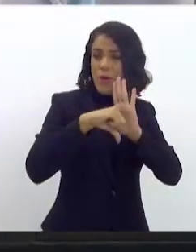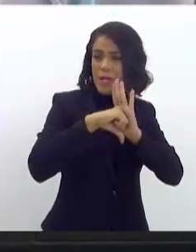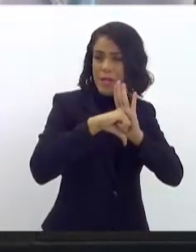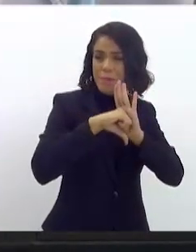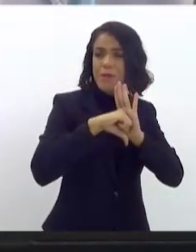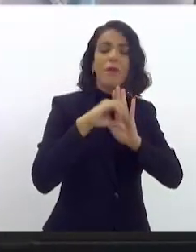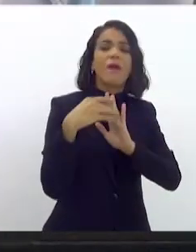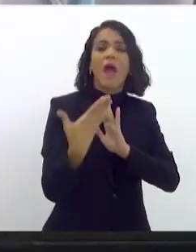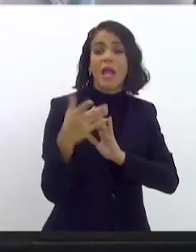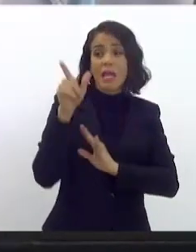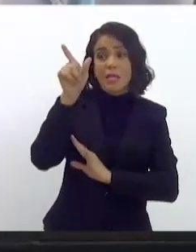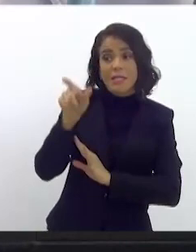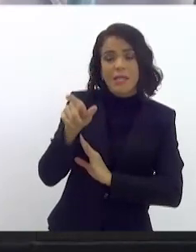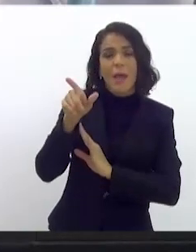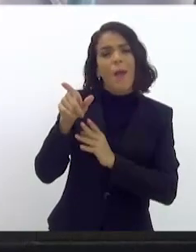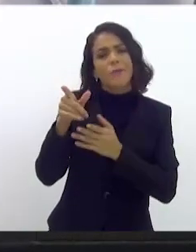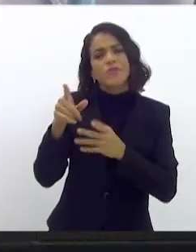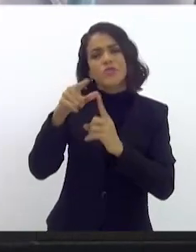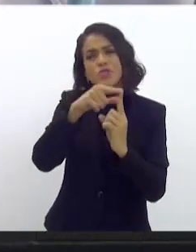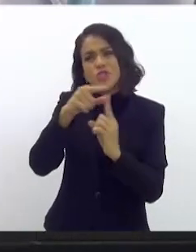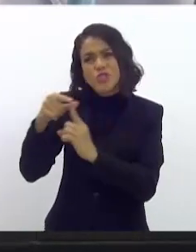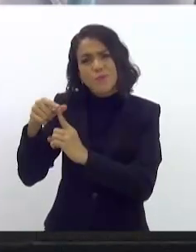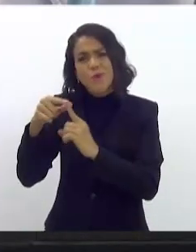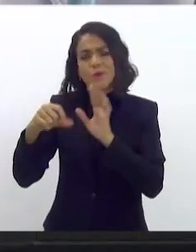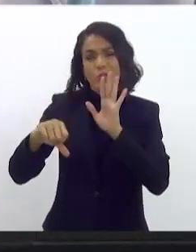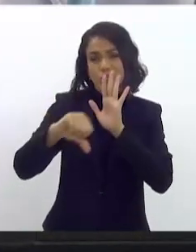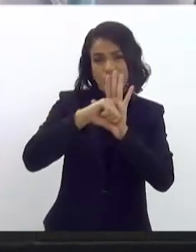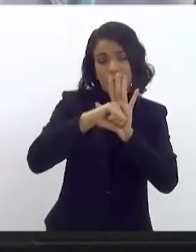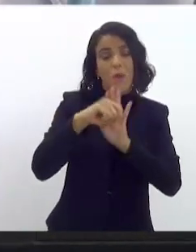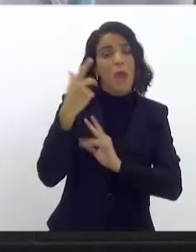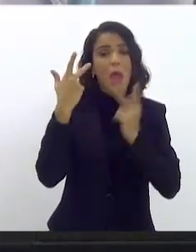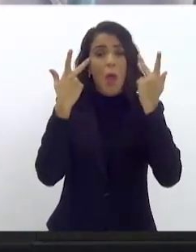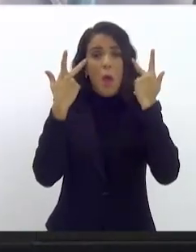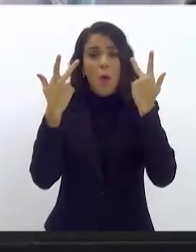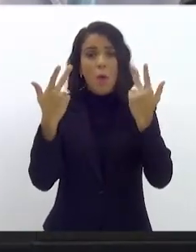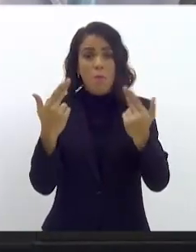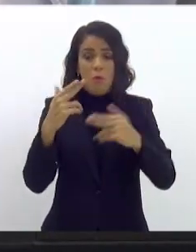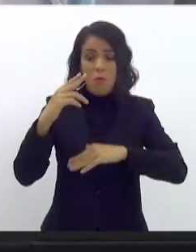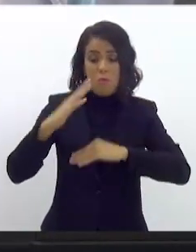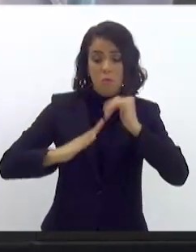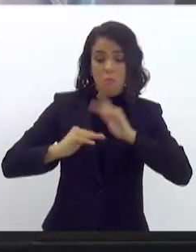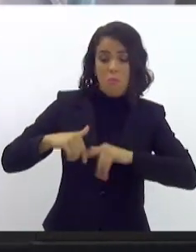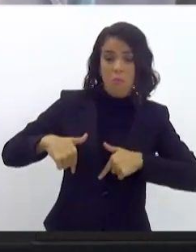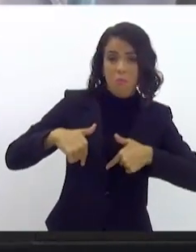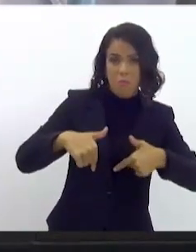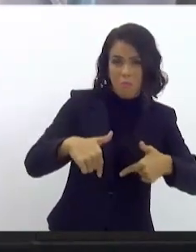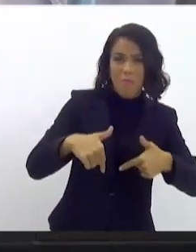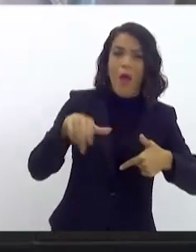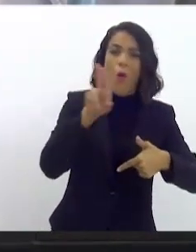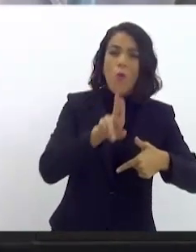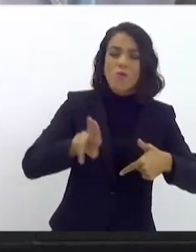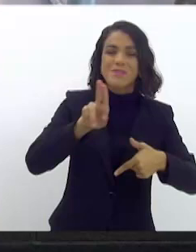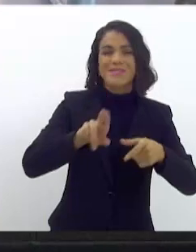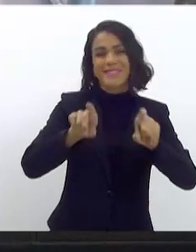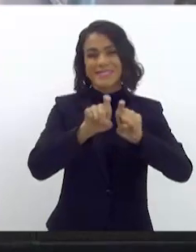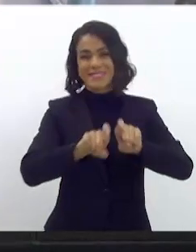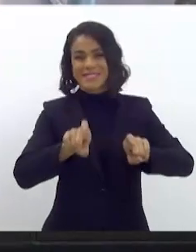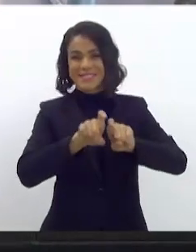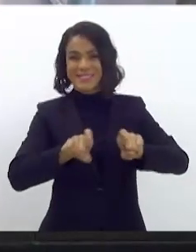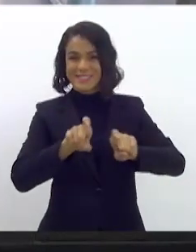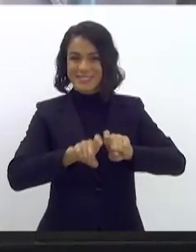que aquele crime, porque, na verdade, é um crime comum praticado pelos meios da informática, mas talvez